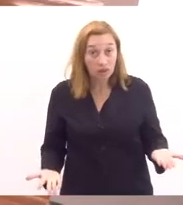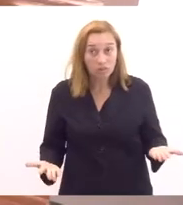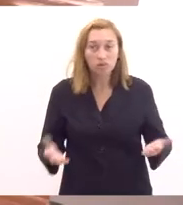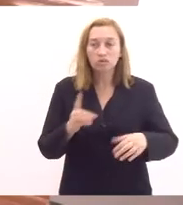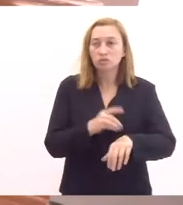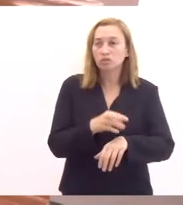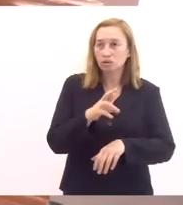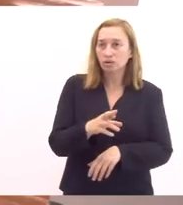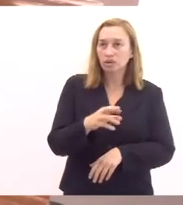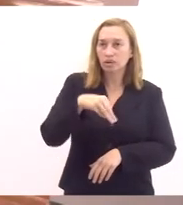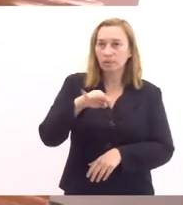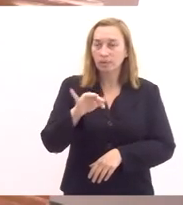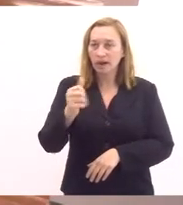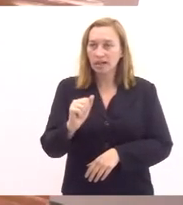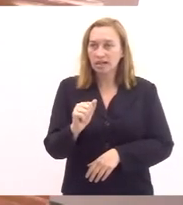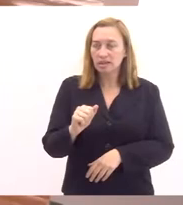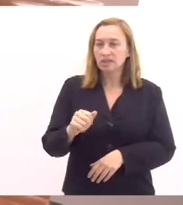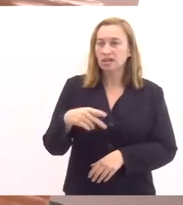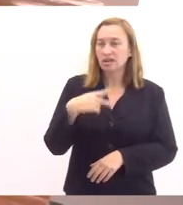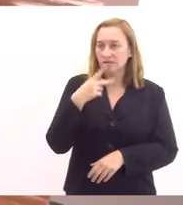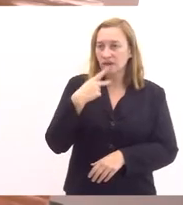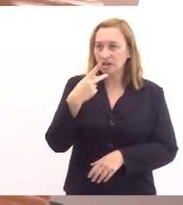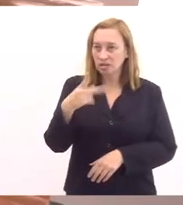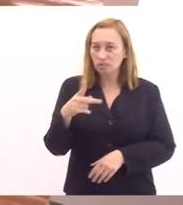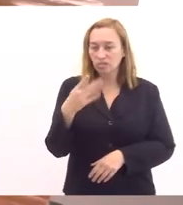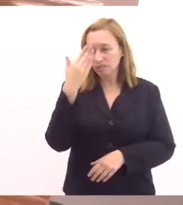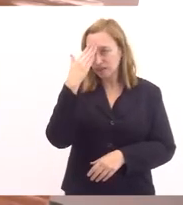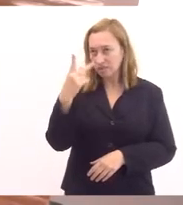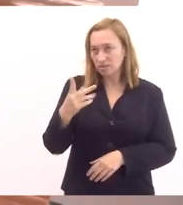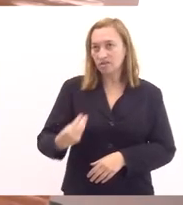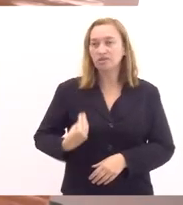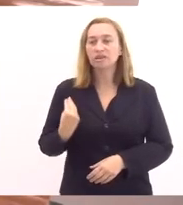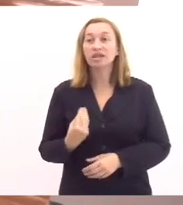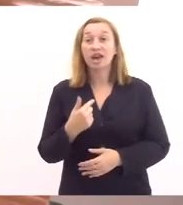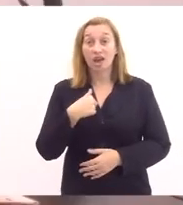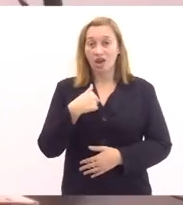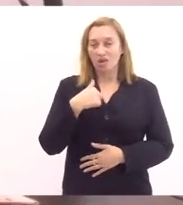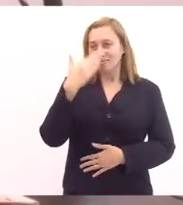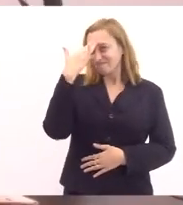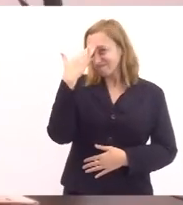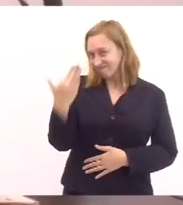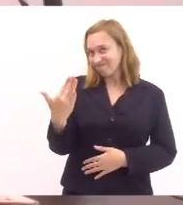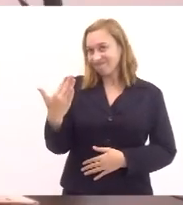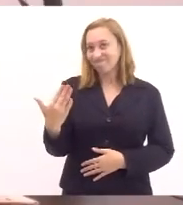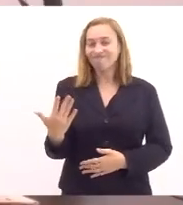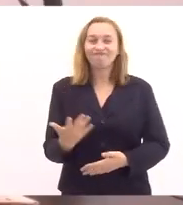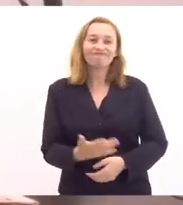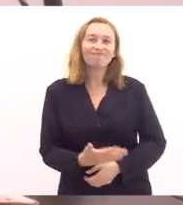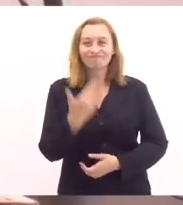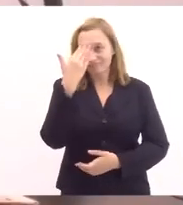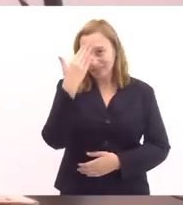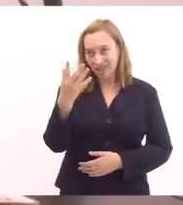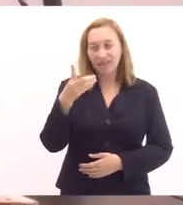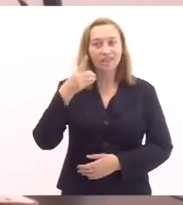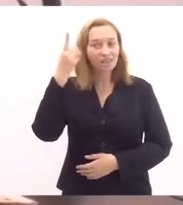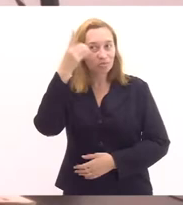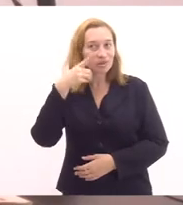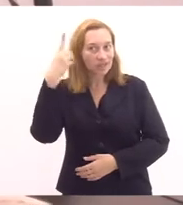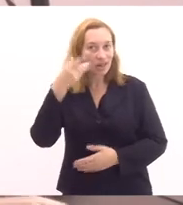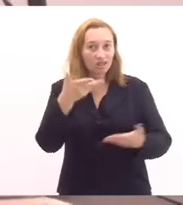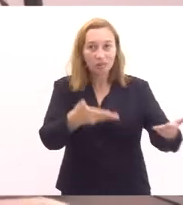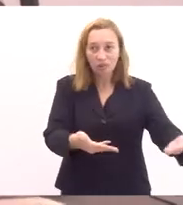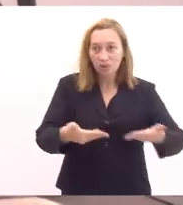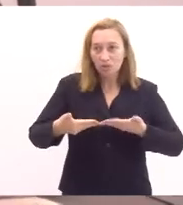Dra Márcia gostosa a palavra é sua obrigado pela presença Ah eu que agradeço muito obrigada pelo convite